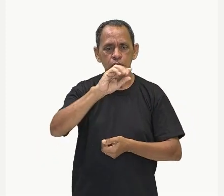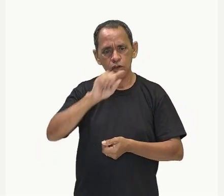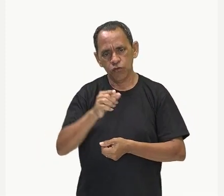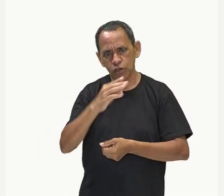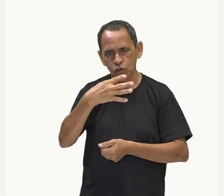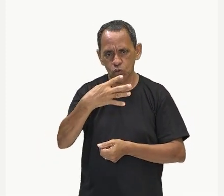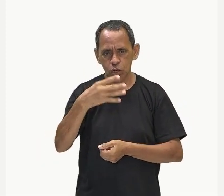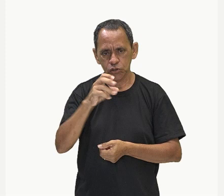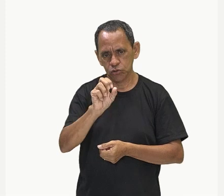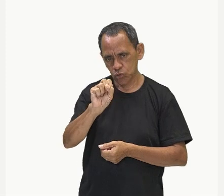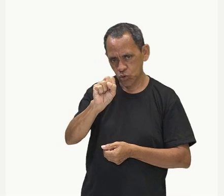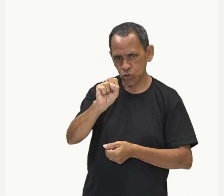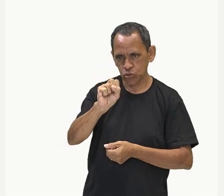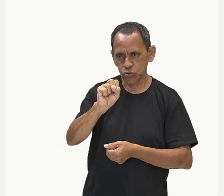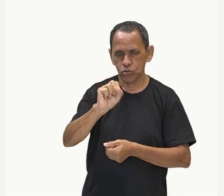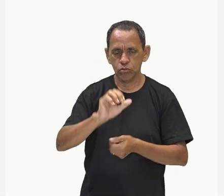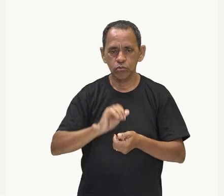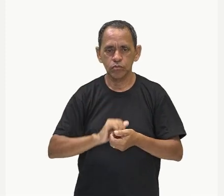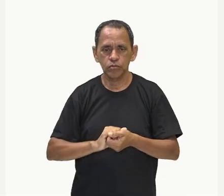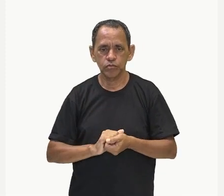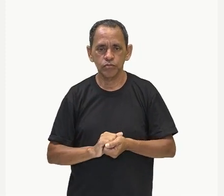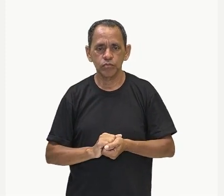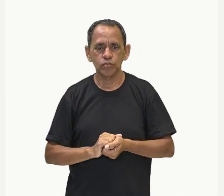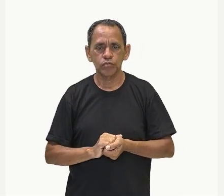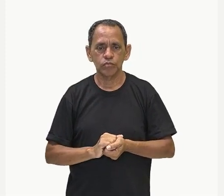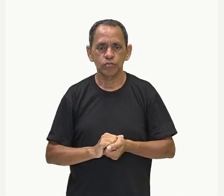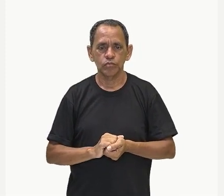nossos exemplos, nós vamos ter